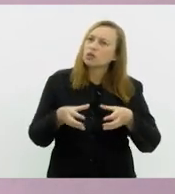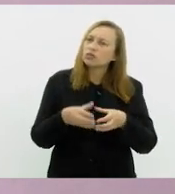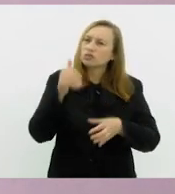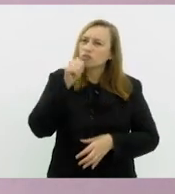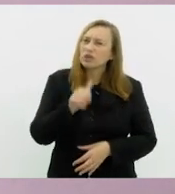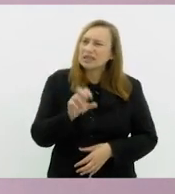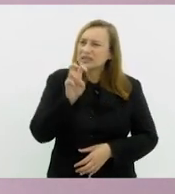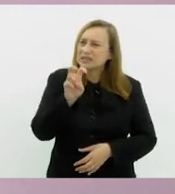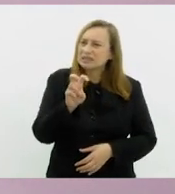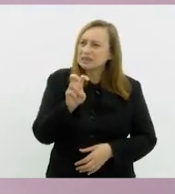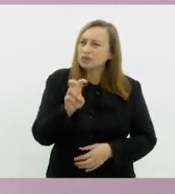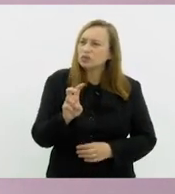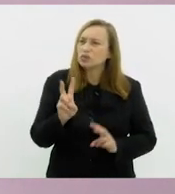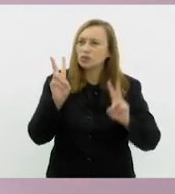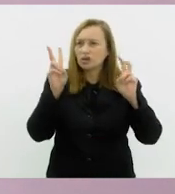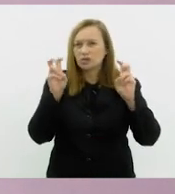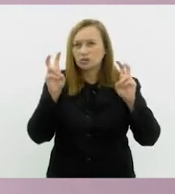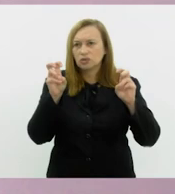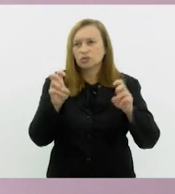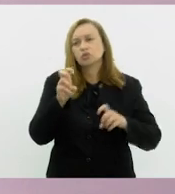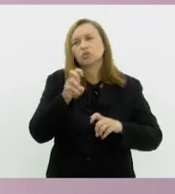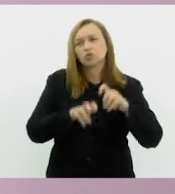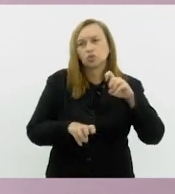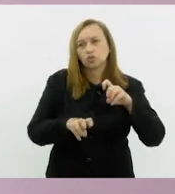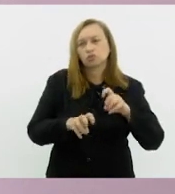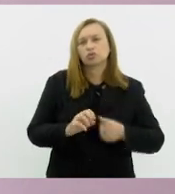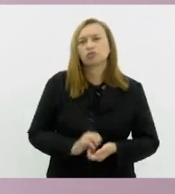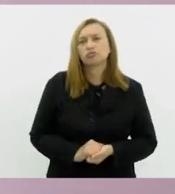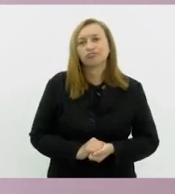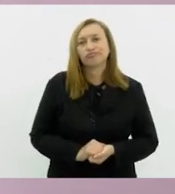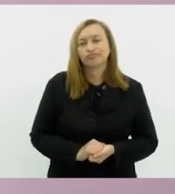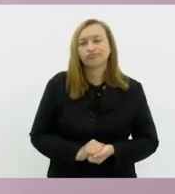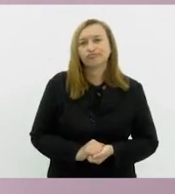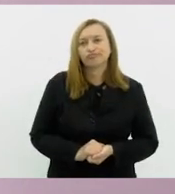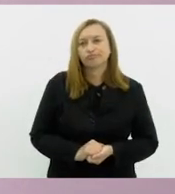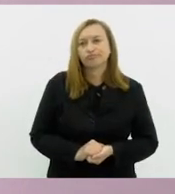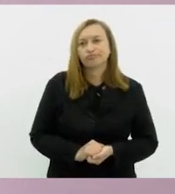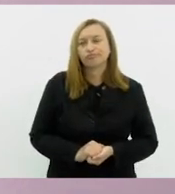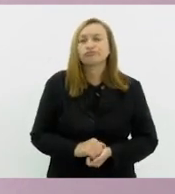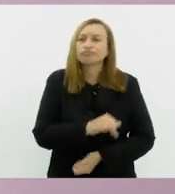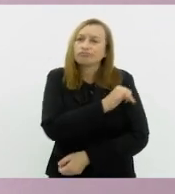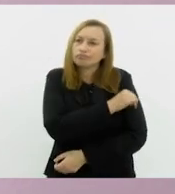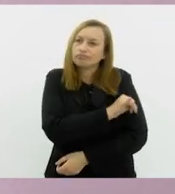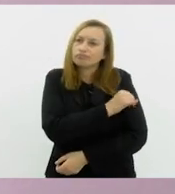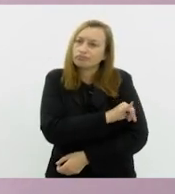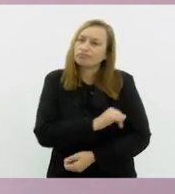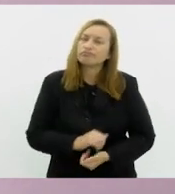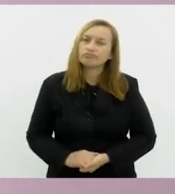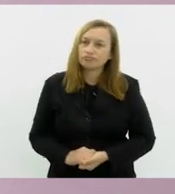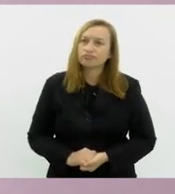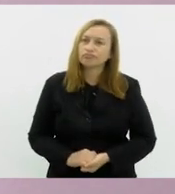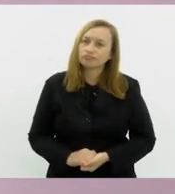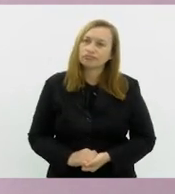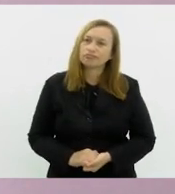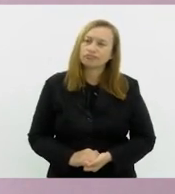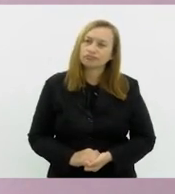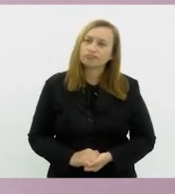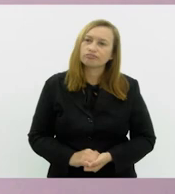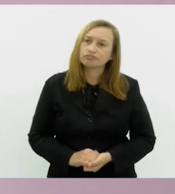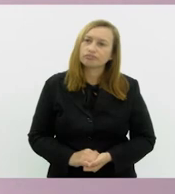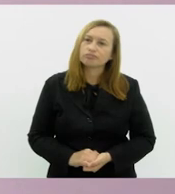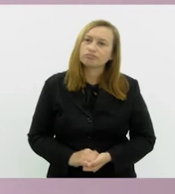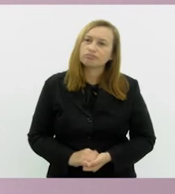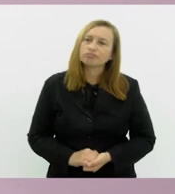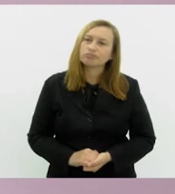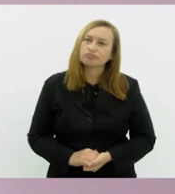menos 5 casos de estupro. Ou seja, o Rio de Janeiro também é um recordista